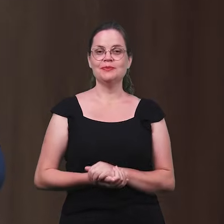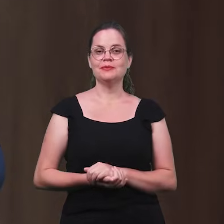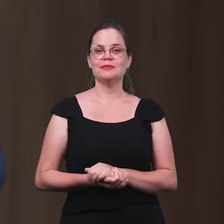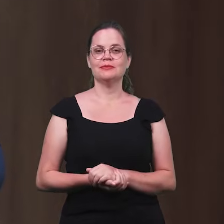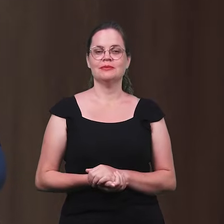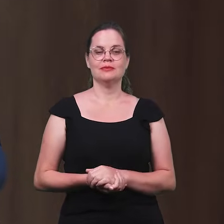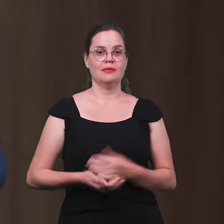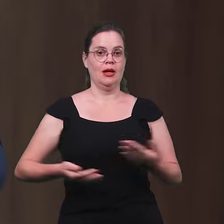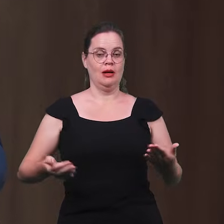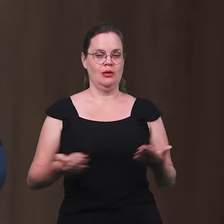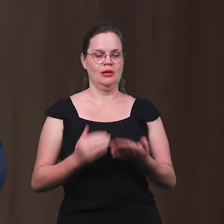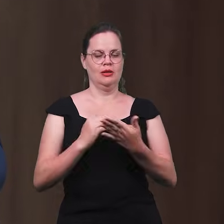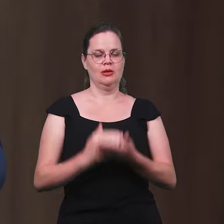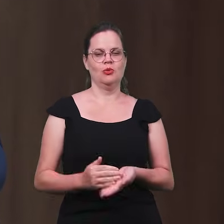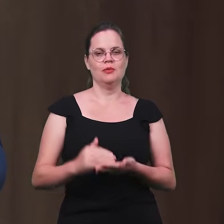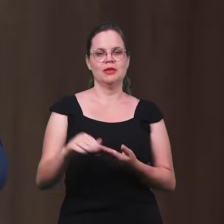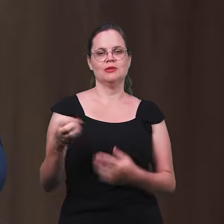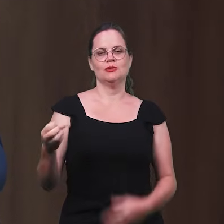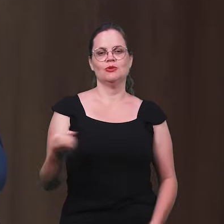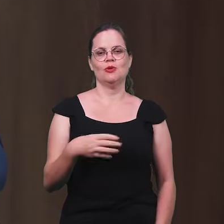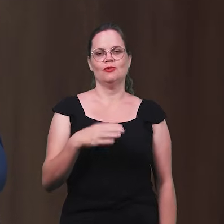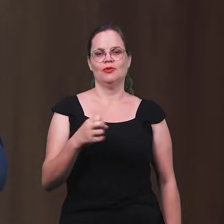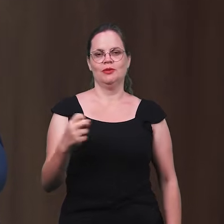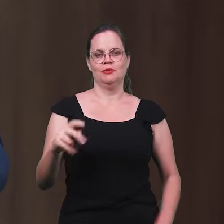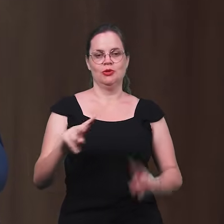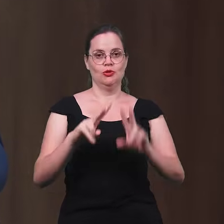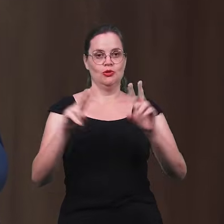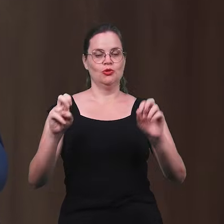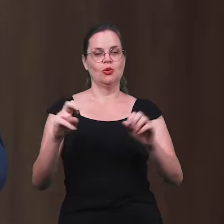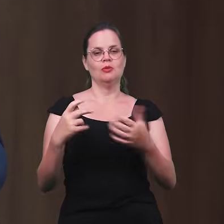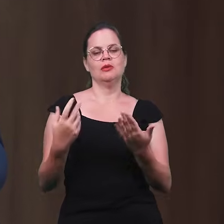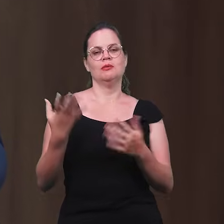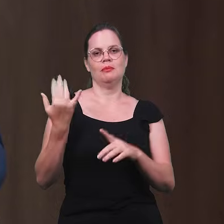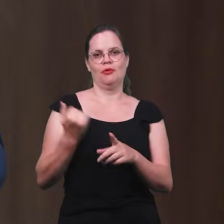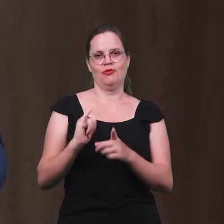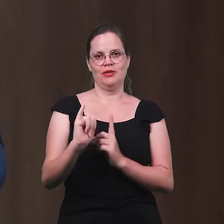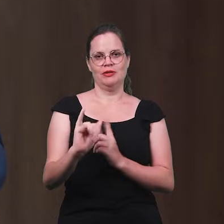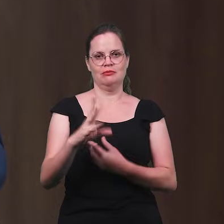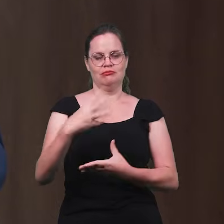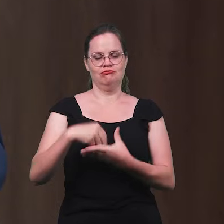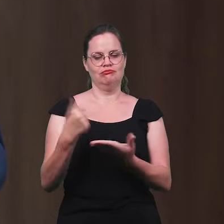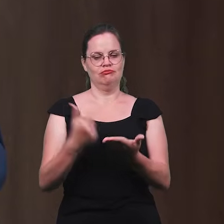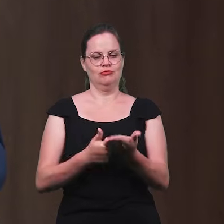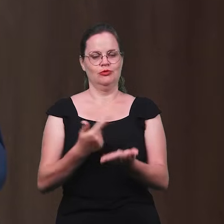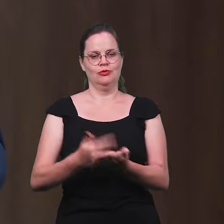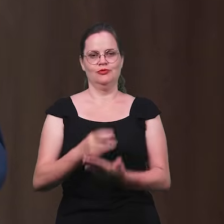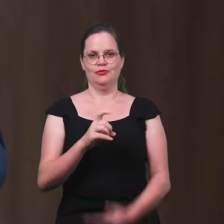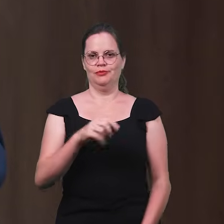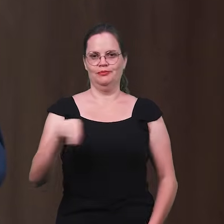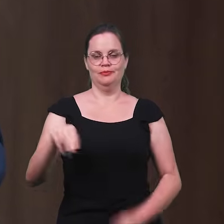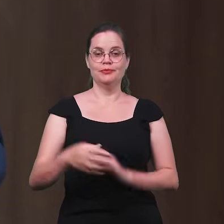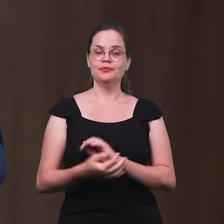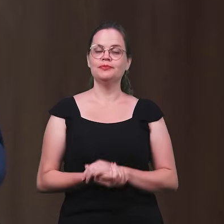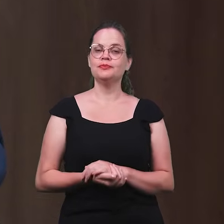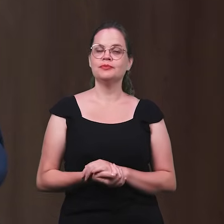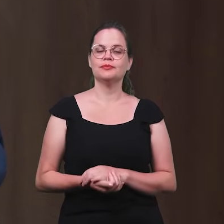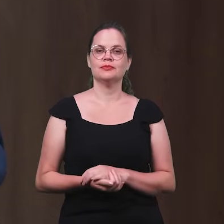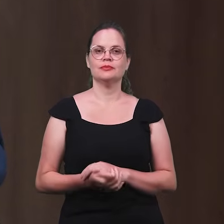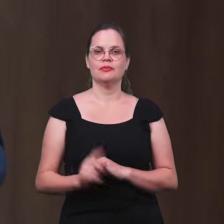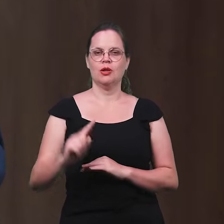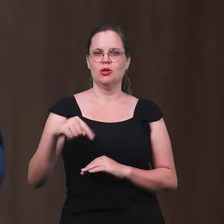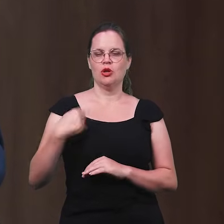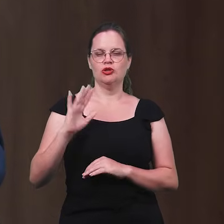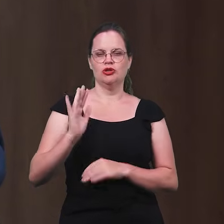programa As Profecias de Daniel. Iniciamos no episódio passado a análise do